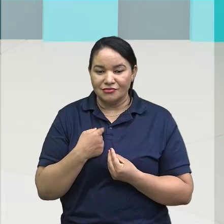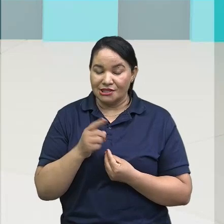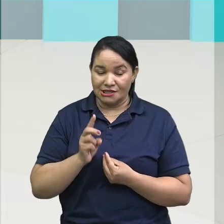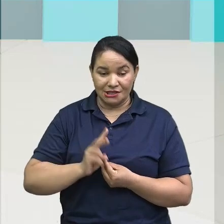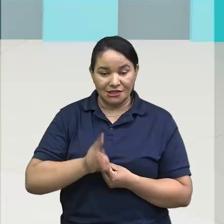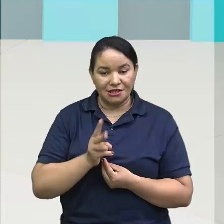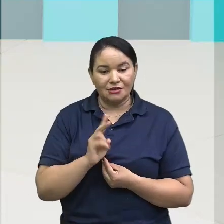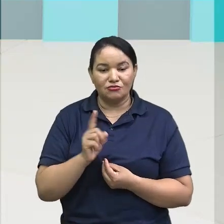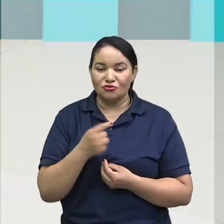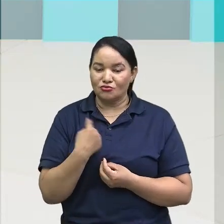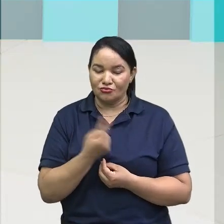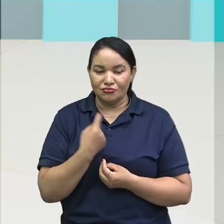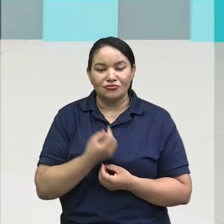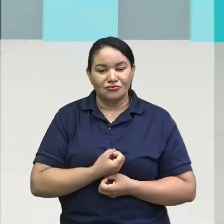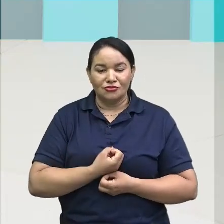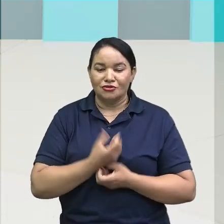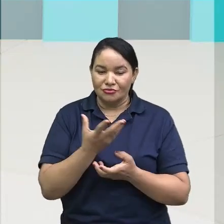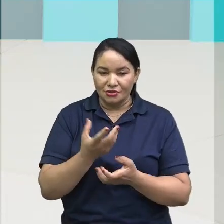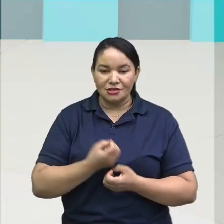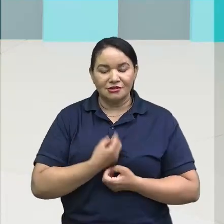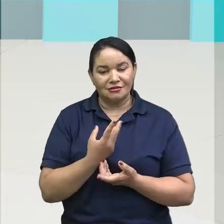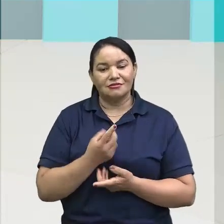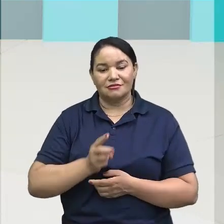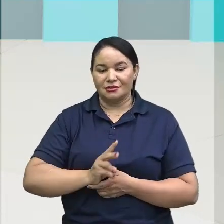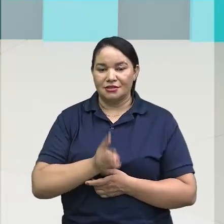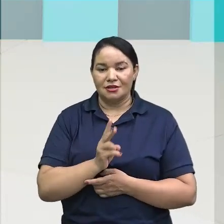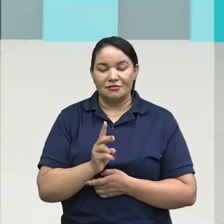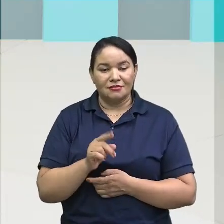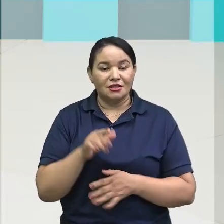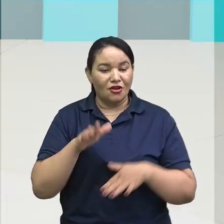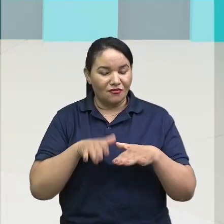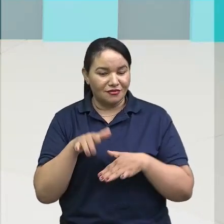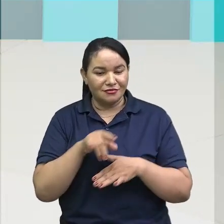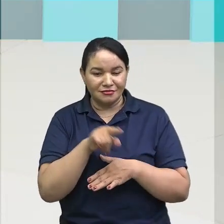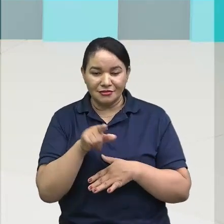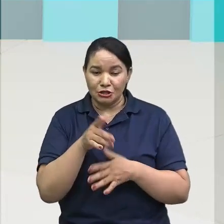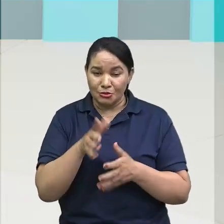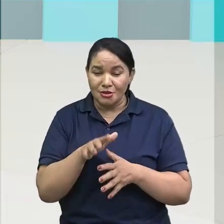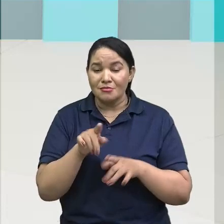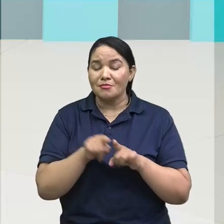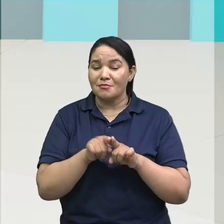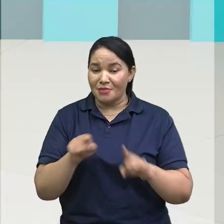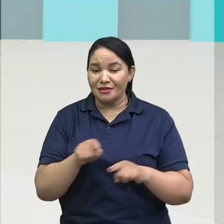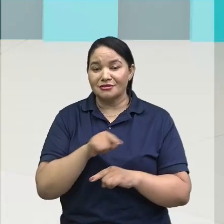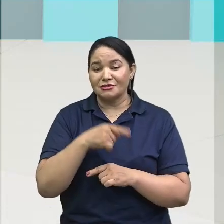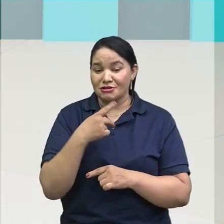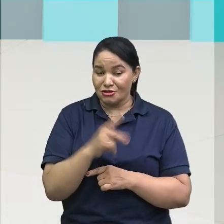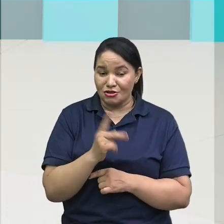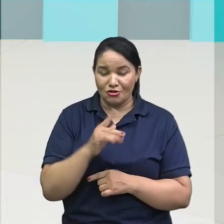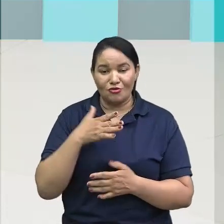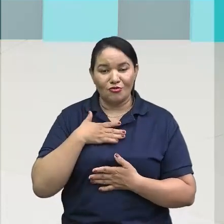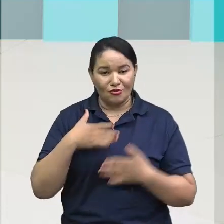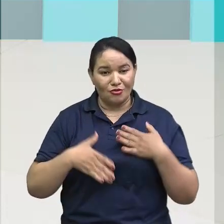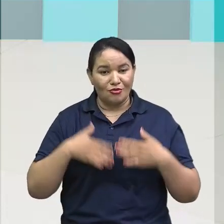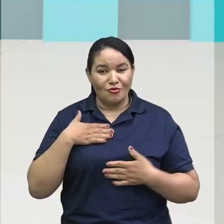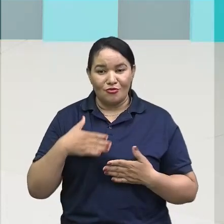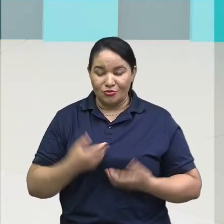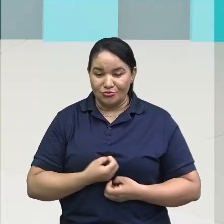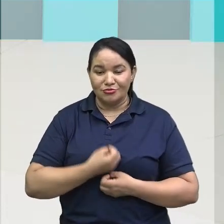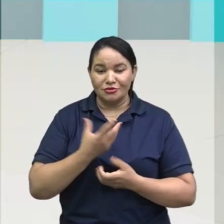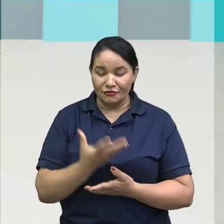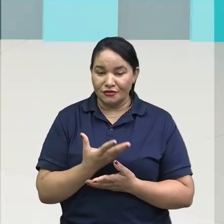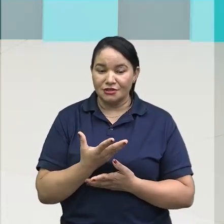estamos manifestando, expressando, mesmo que você não queira, o seu corpo ele está entregando tudo aquilo que